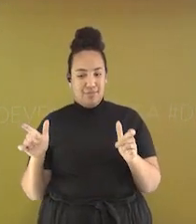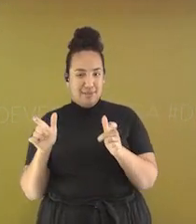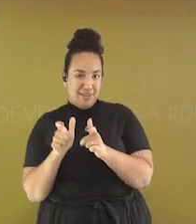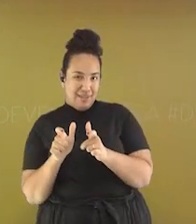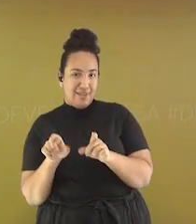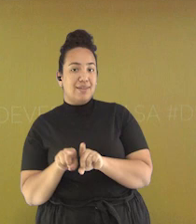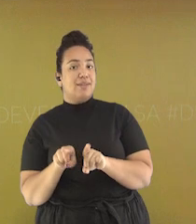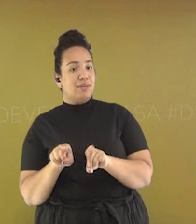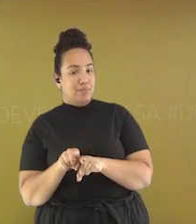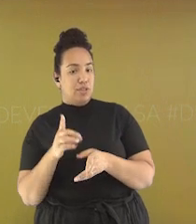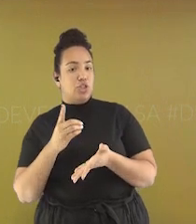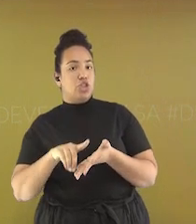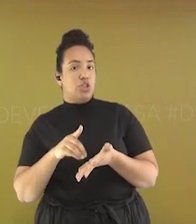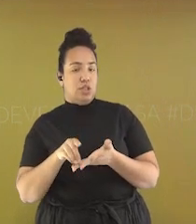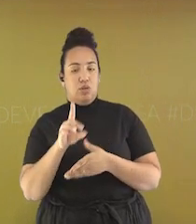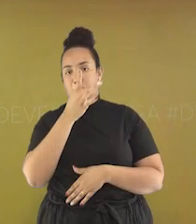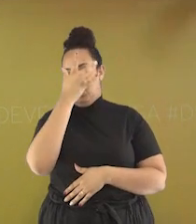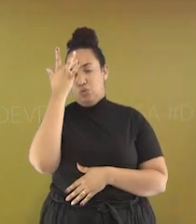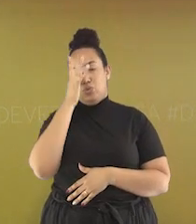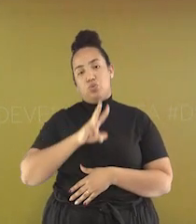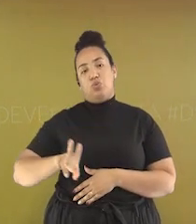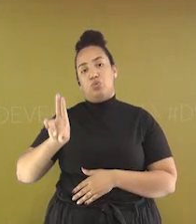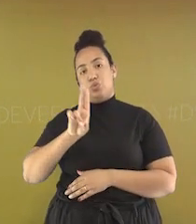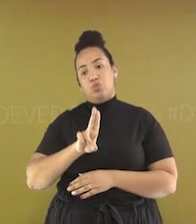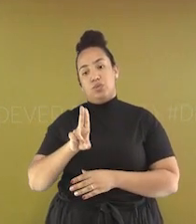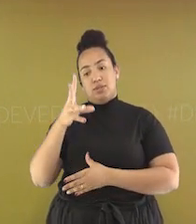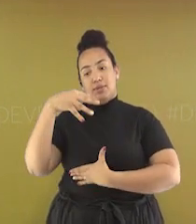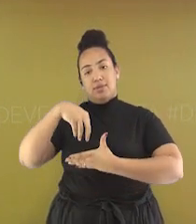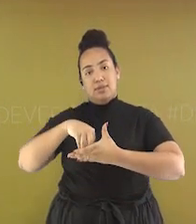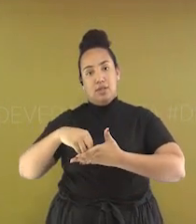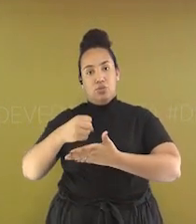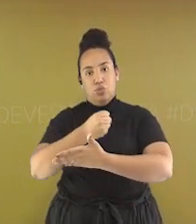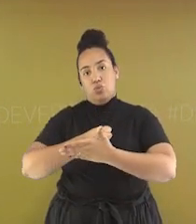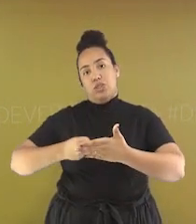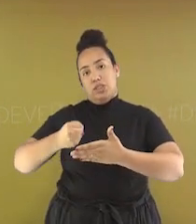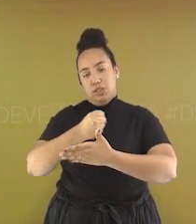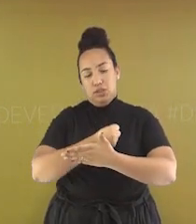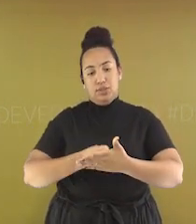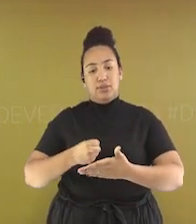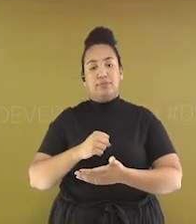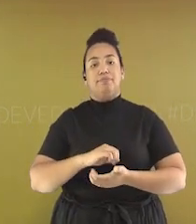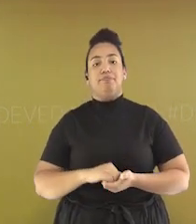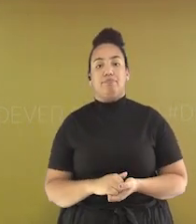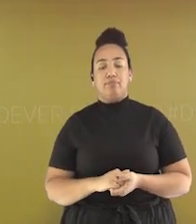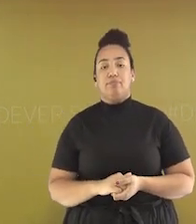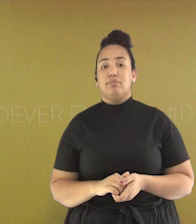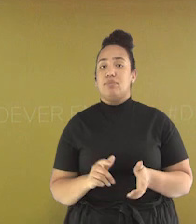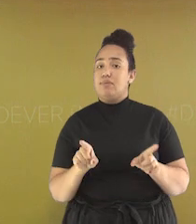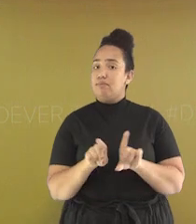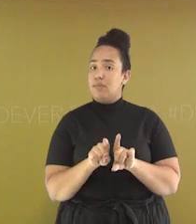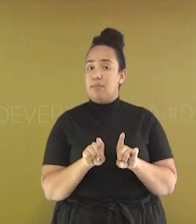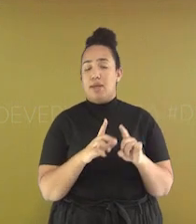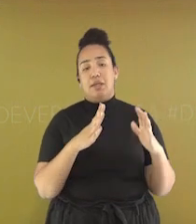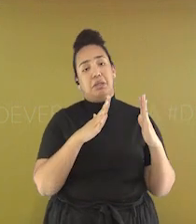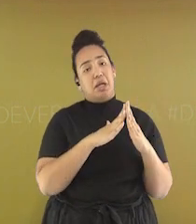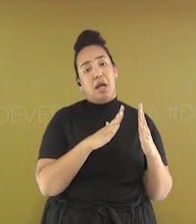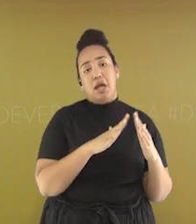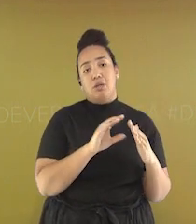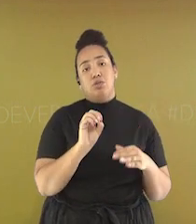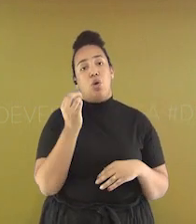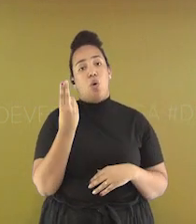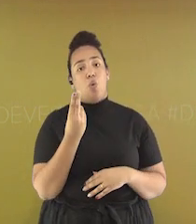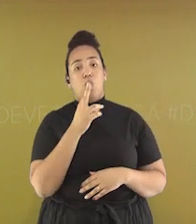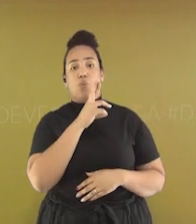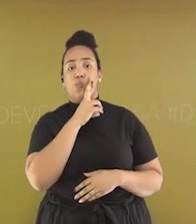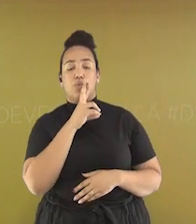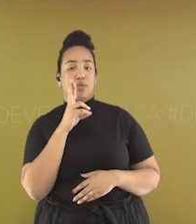essa pequena aqui, que também é digital, que cozinheiras e cozinheiros utilizam esse tipo de balança, utilizam em casa e